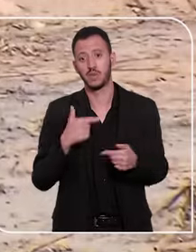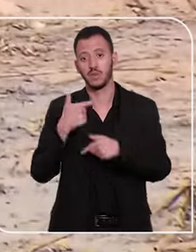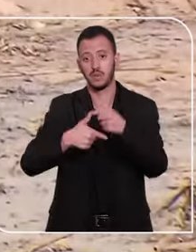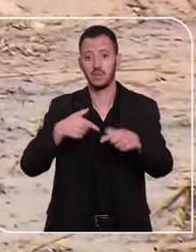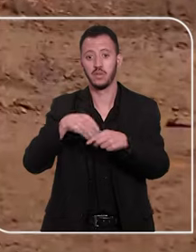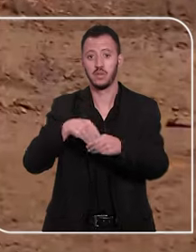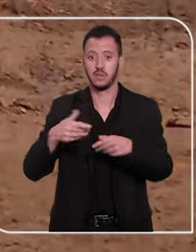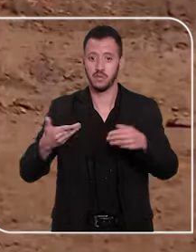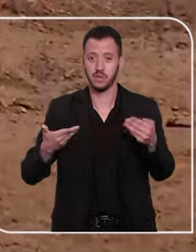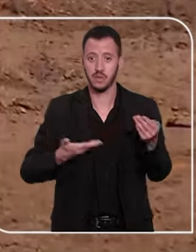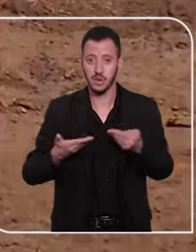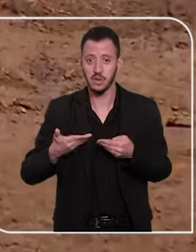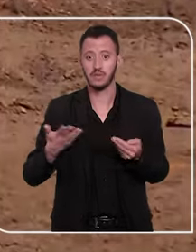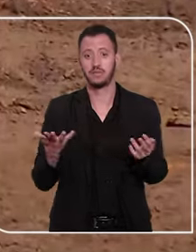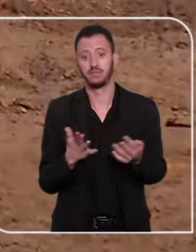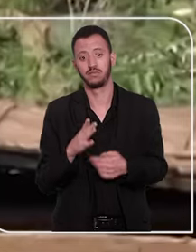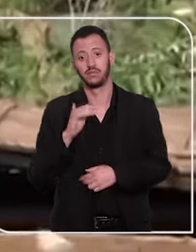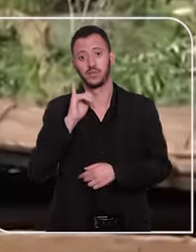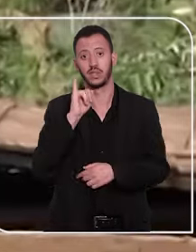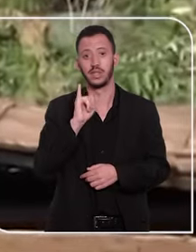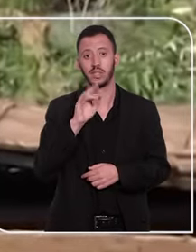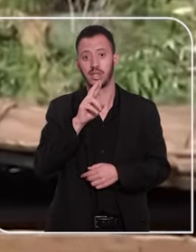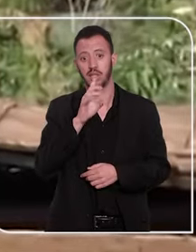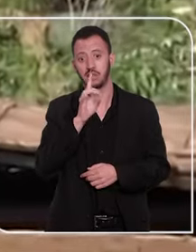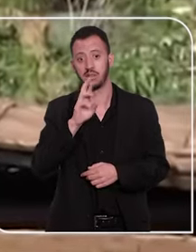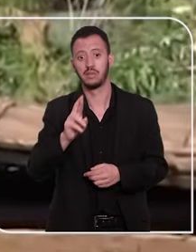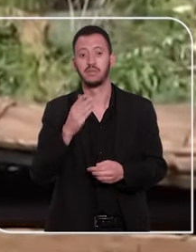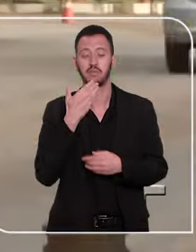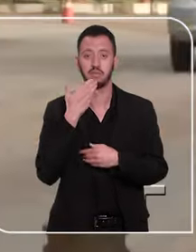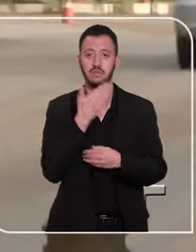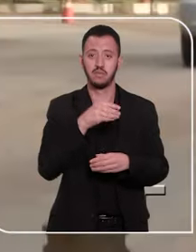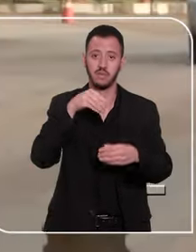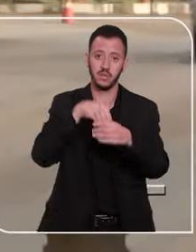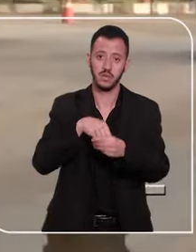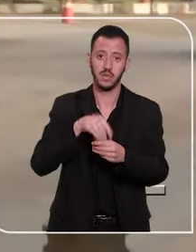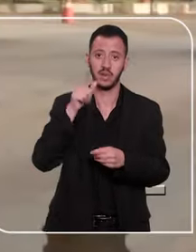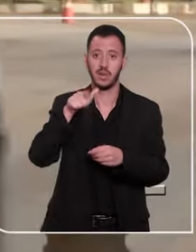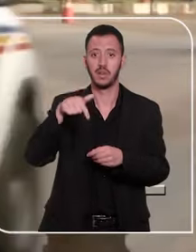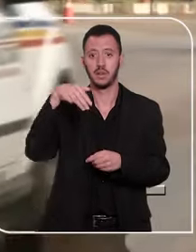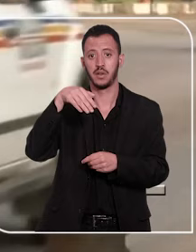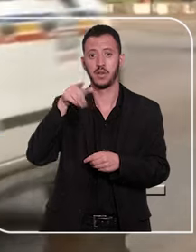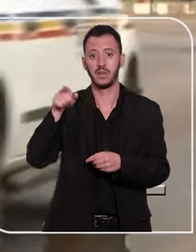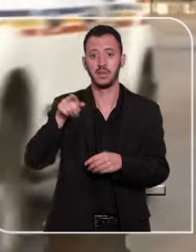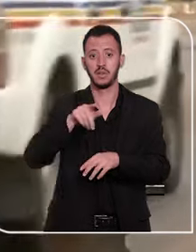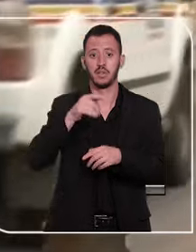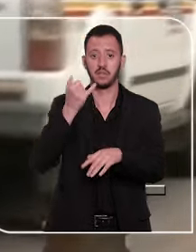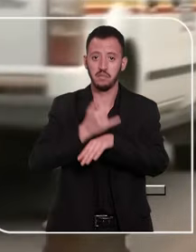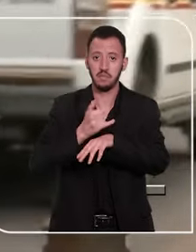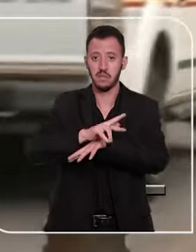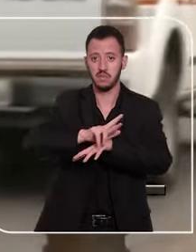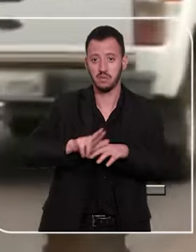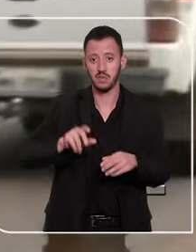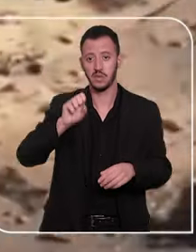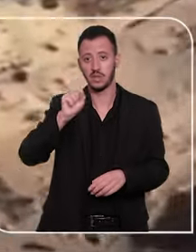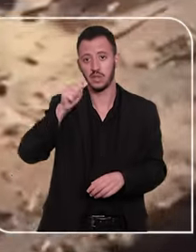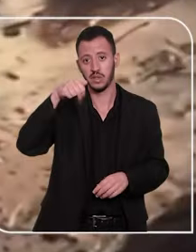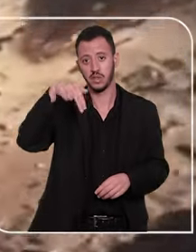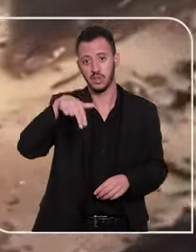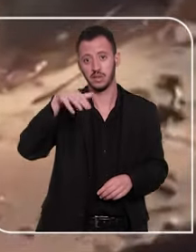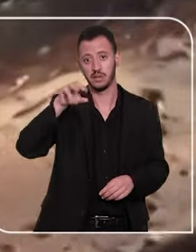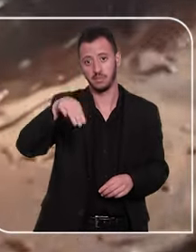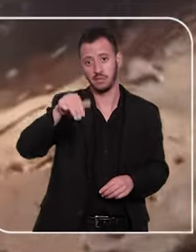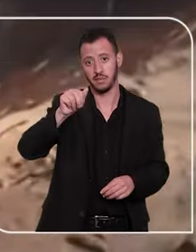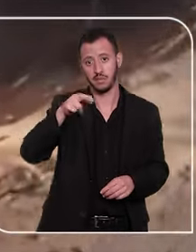restabelecimento do serviço a instauração do irdr foi solicitada pela mineradora Samarco ré na